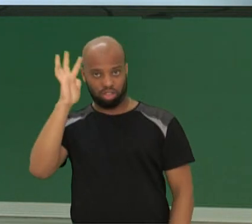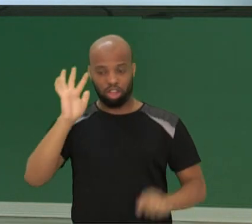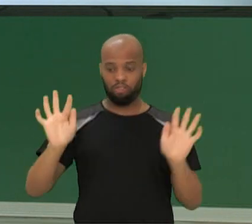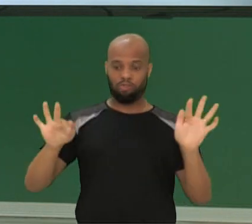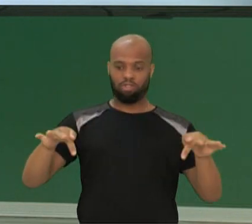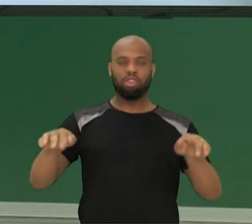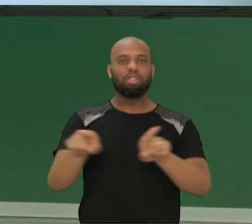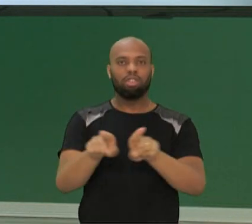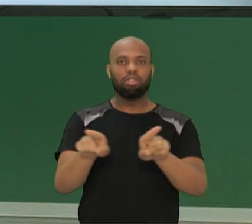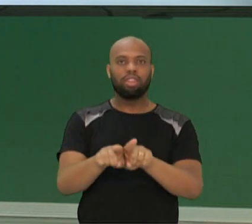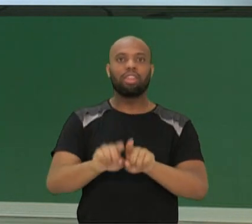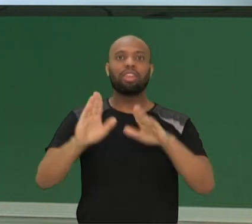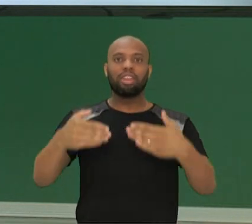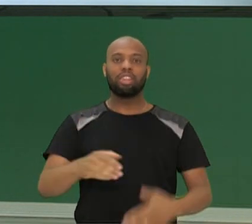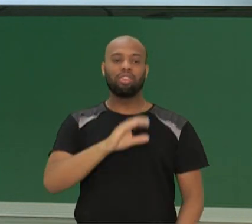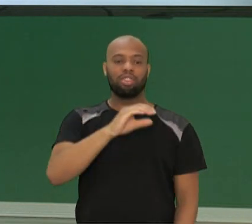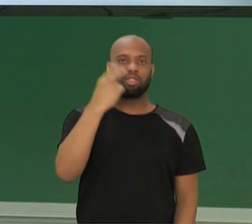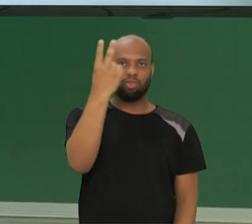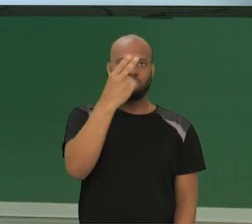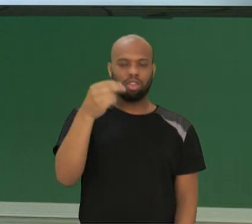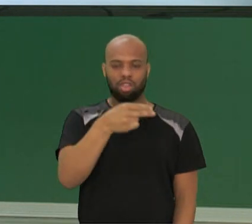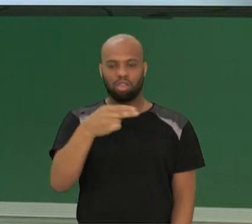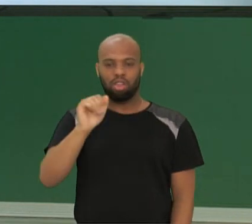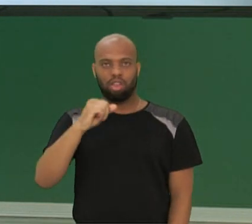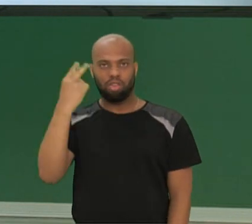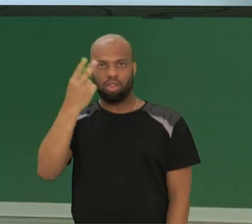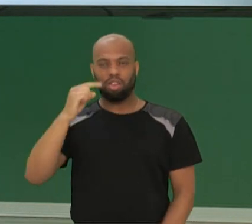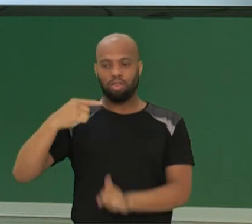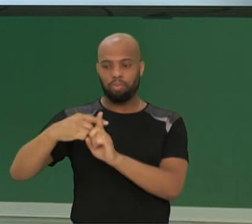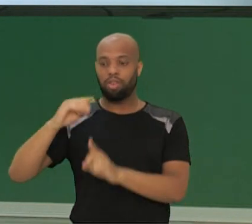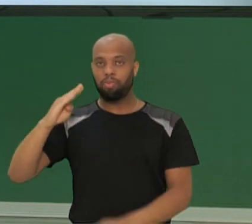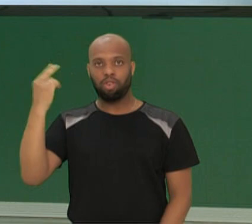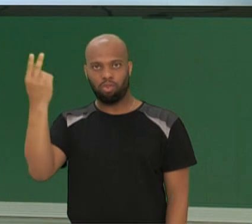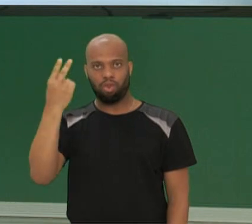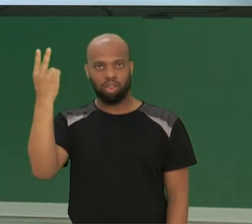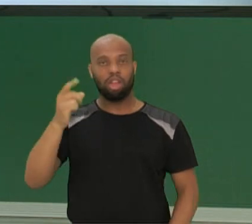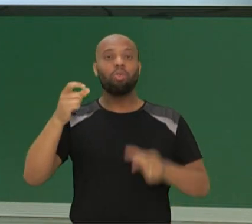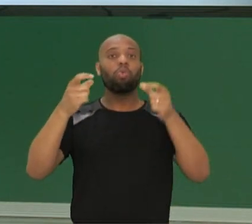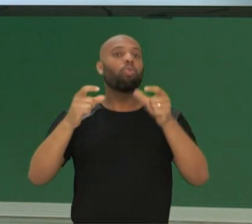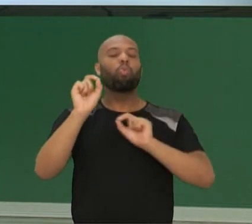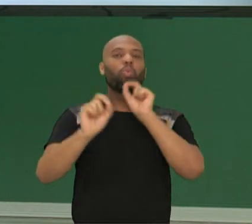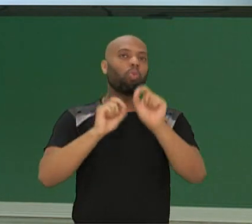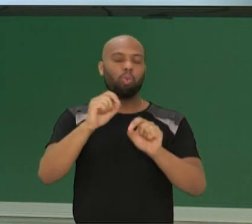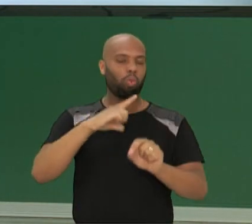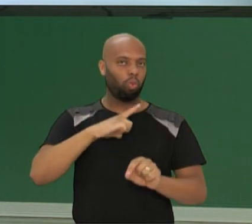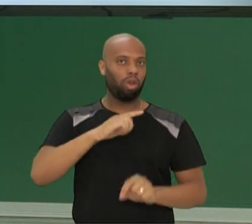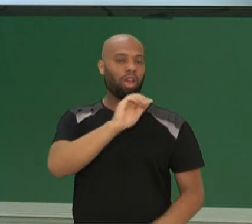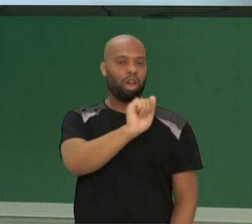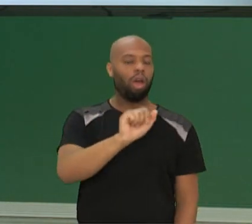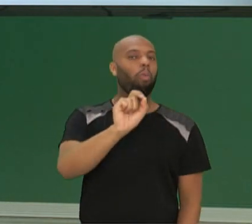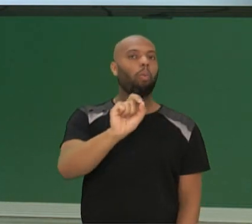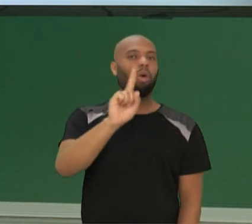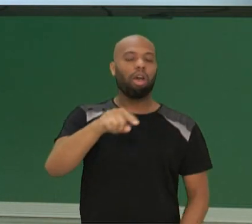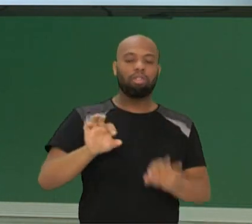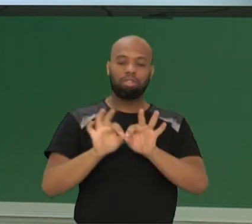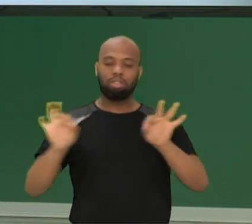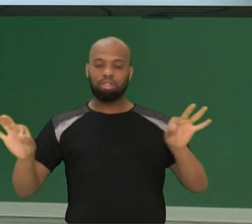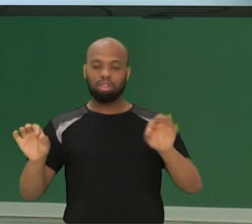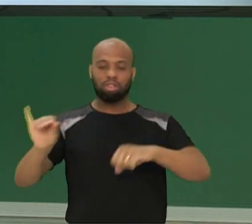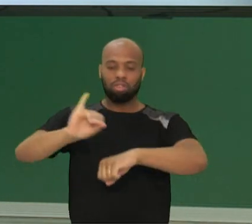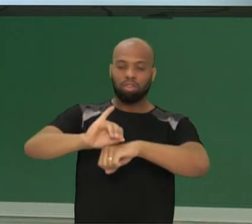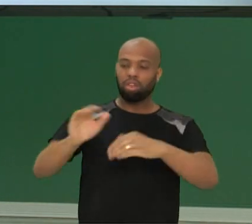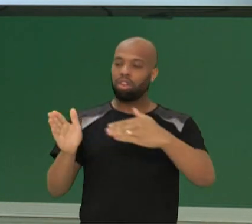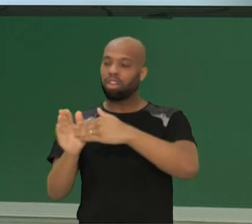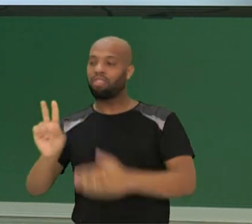Então, vale que C ao quadrado é A ao quadrado mais B ao quadrado, onde o A, né, é a distância da origem